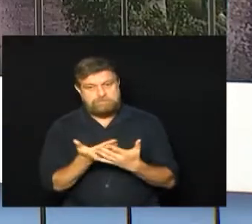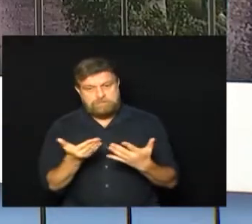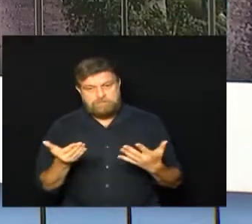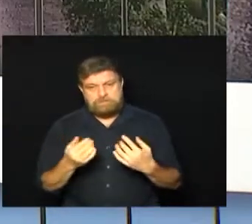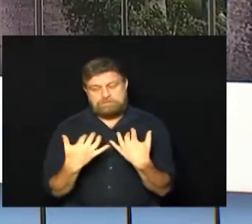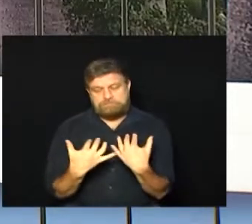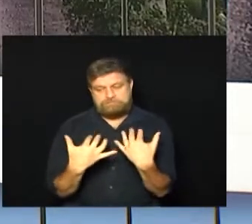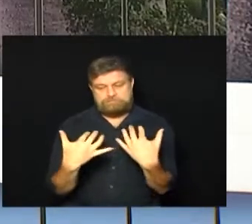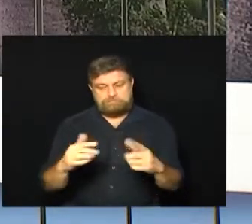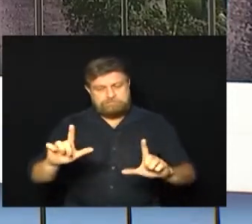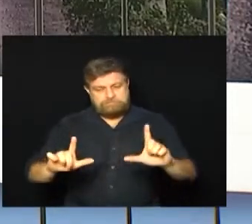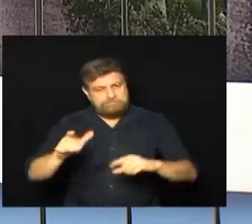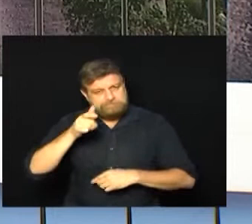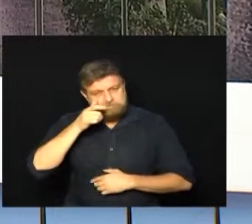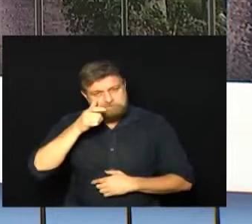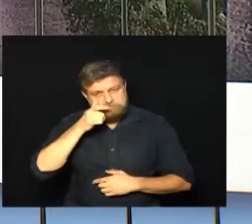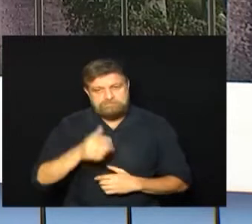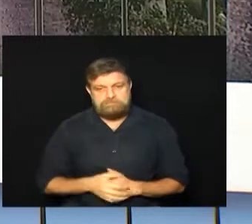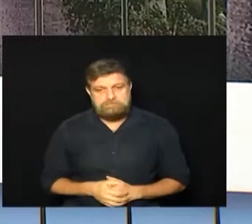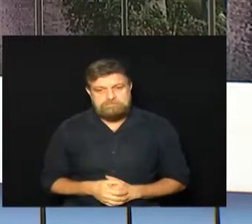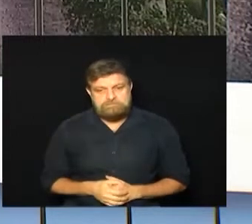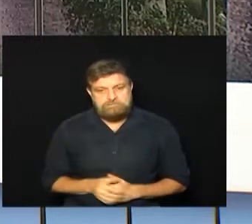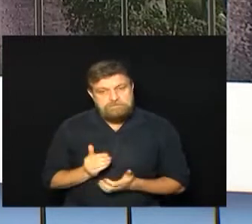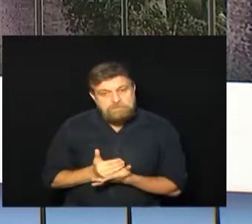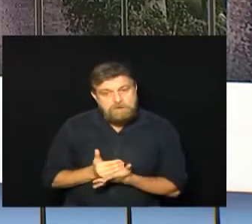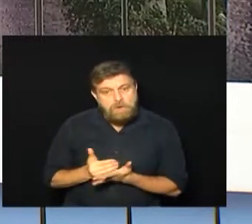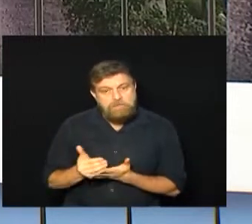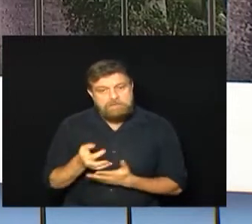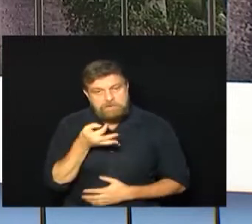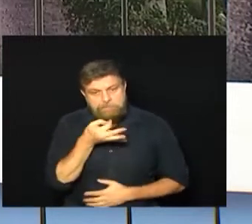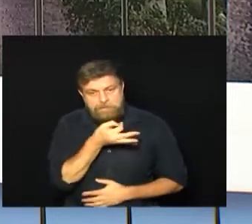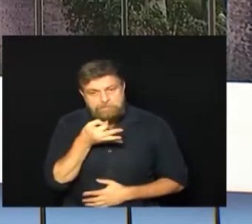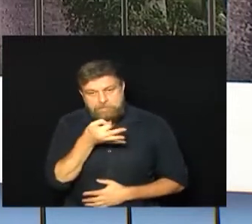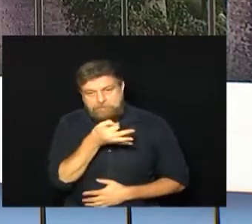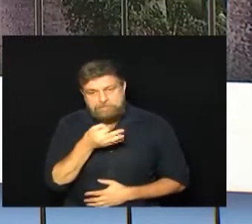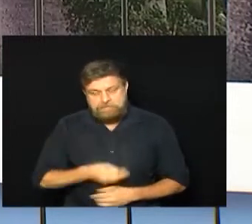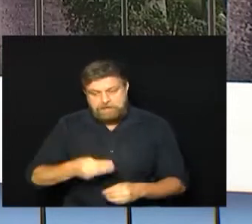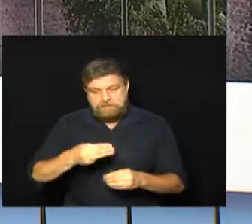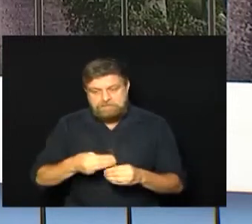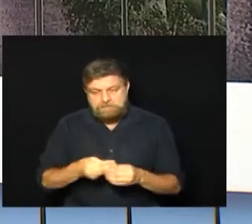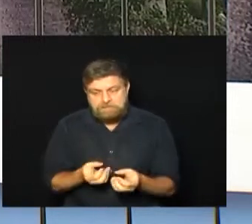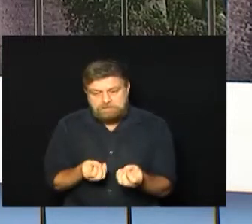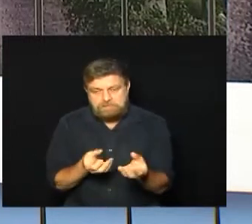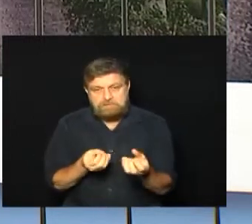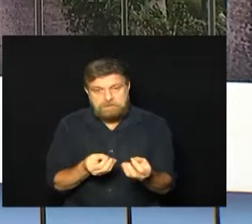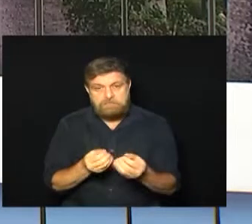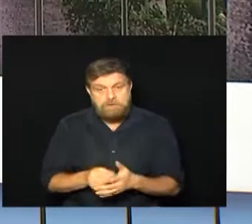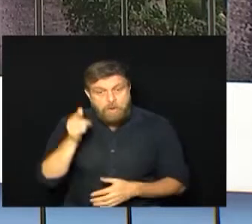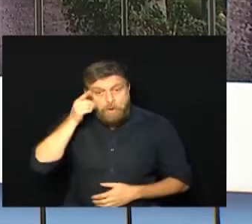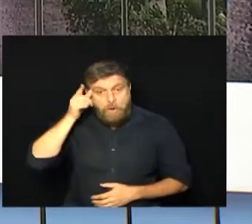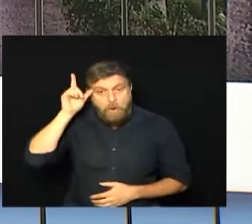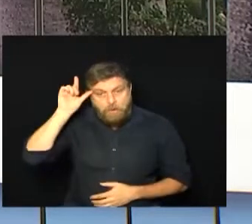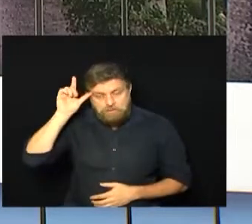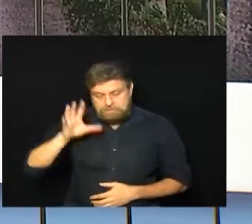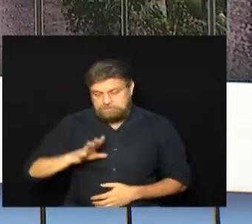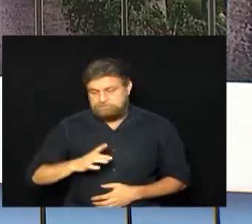está assistindo a gente neste momento. E eu começo aqui a falar dentro do Notícias da Metrópole sobre o lançamento que foi feito ontem aqui na